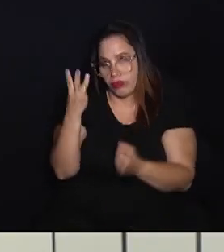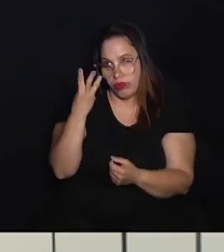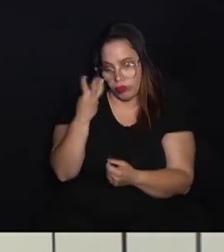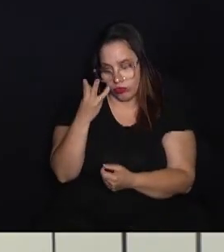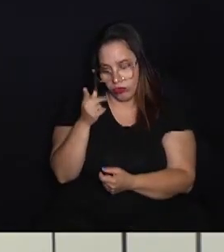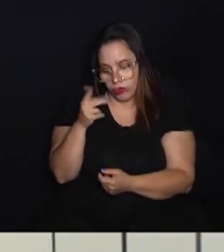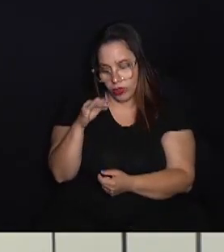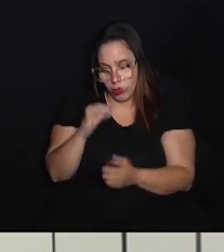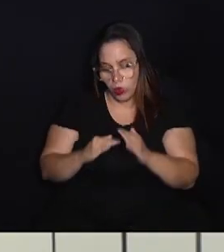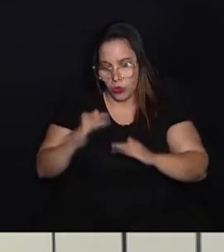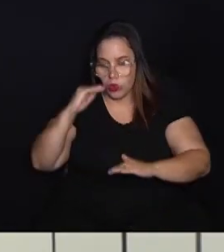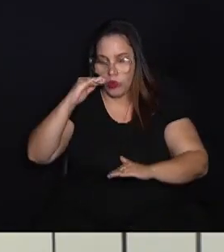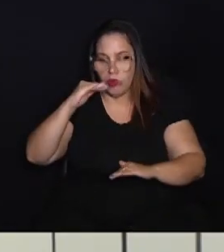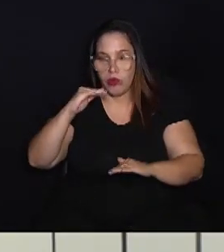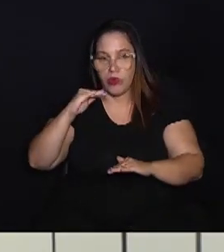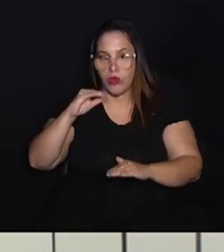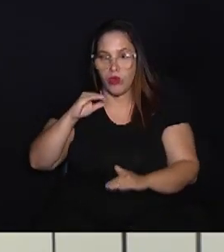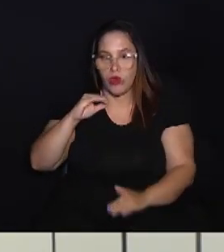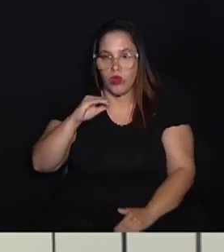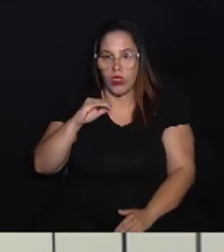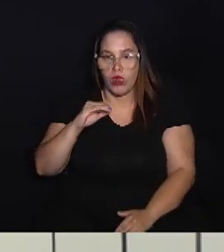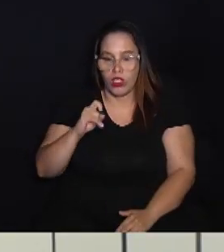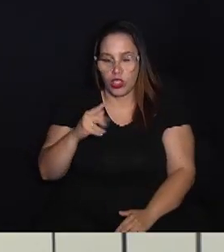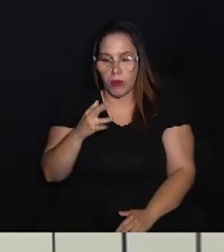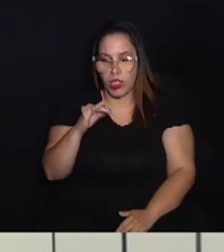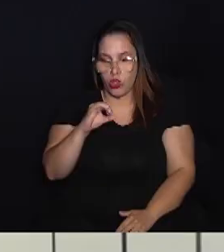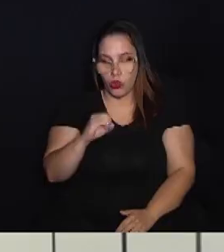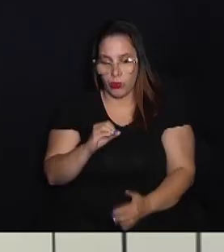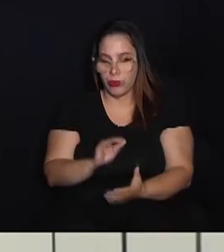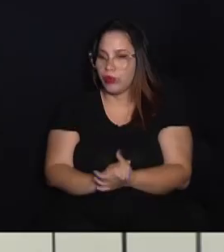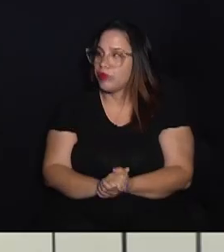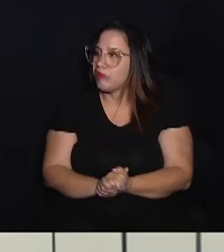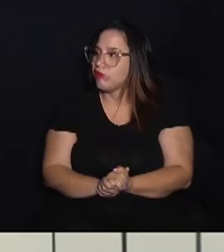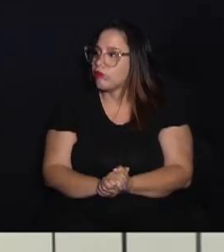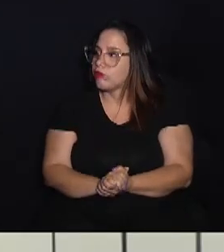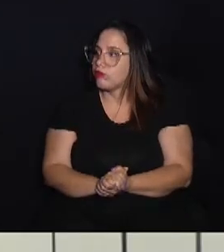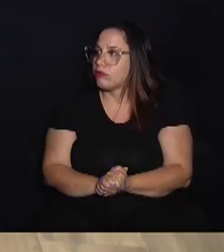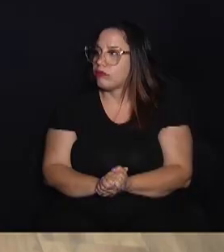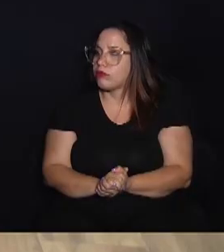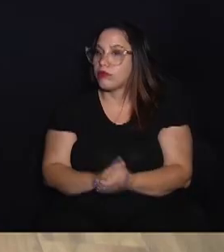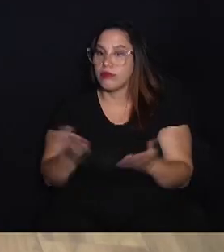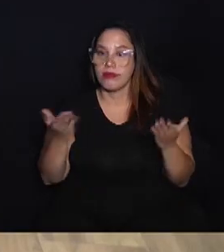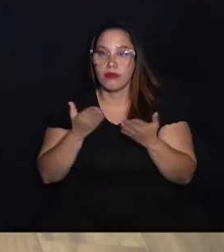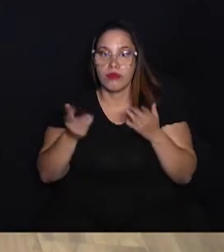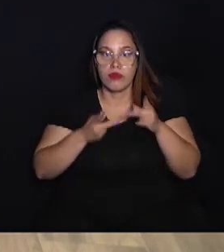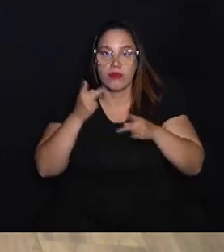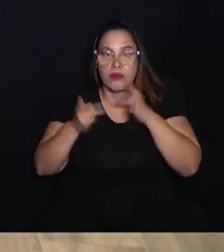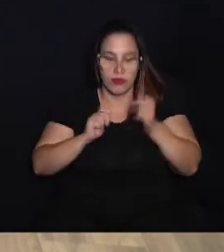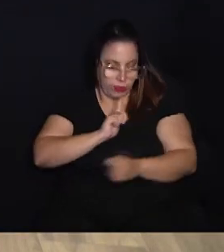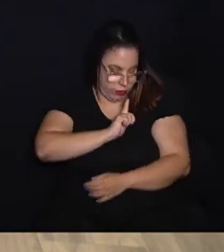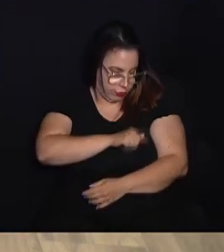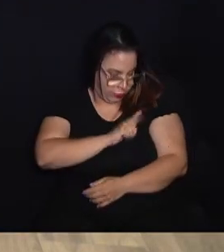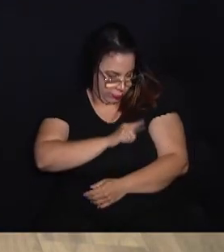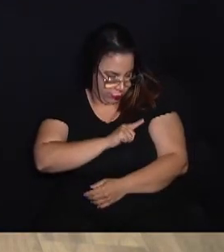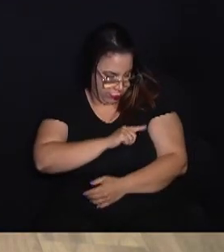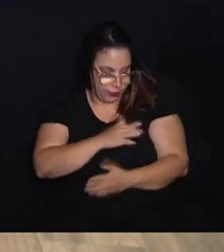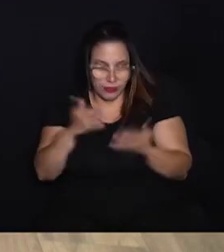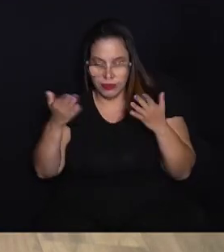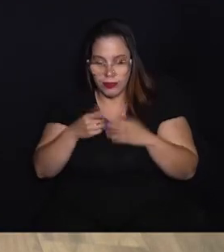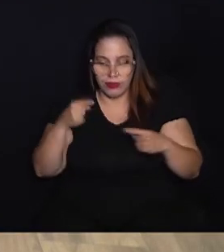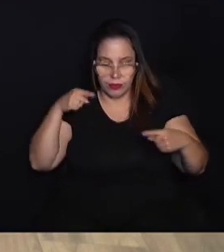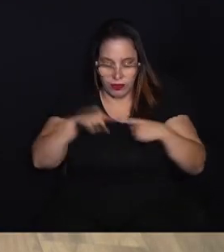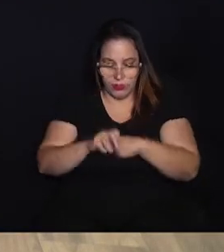pontos acima da zona de rebaixamento. E agora a gente vai falar do Guarani. O Guarani hoje joga